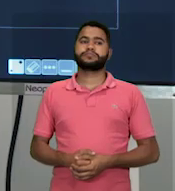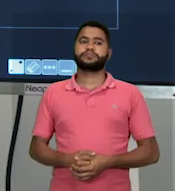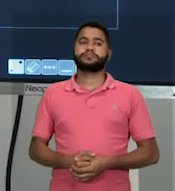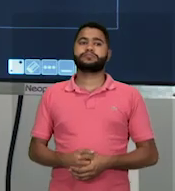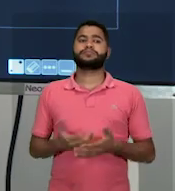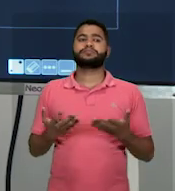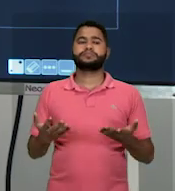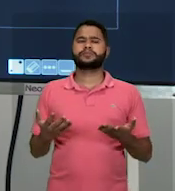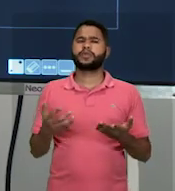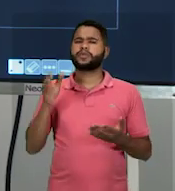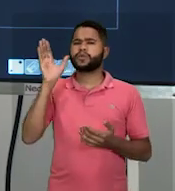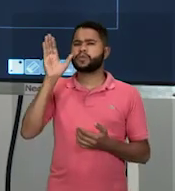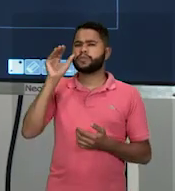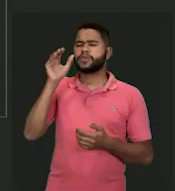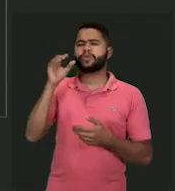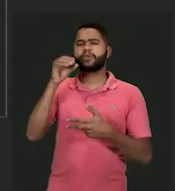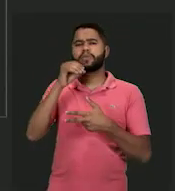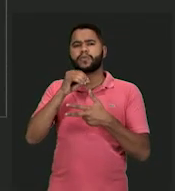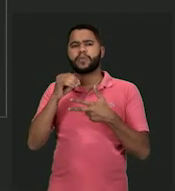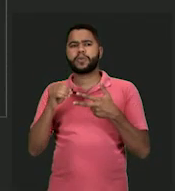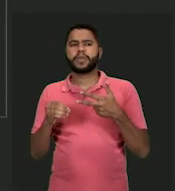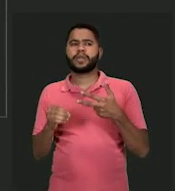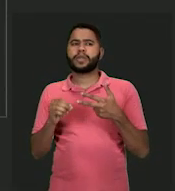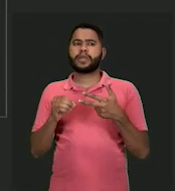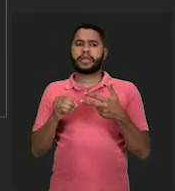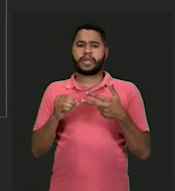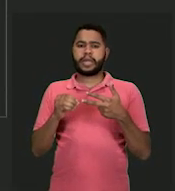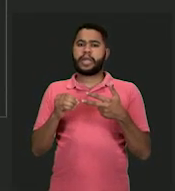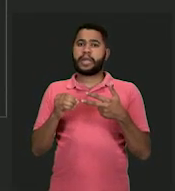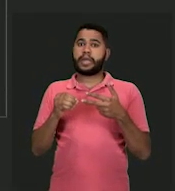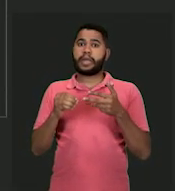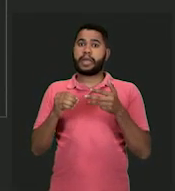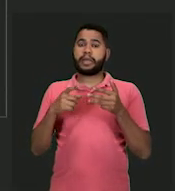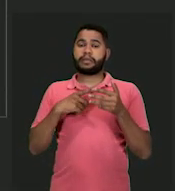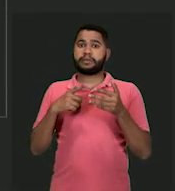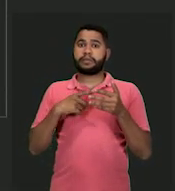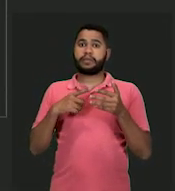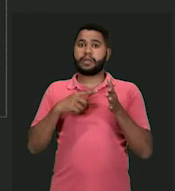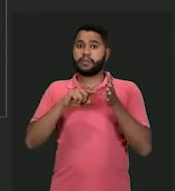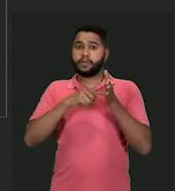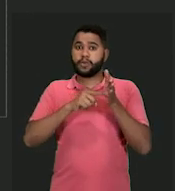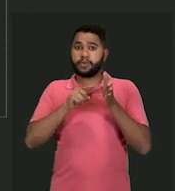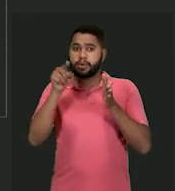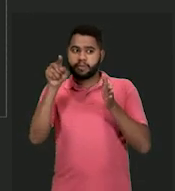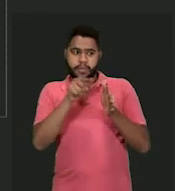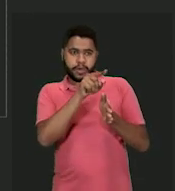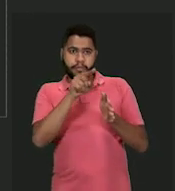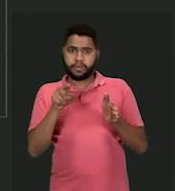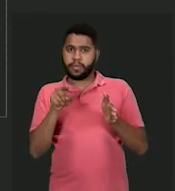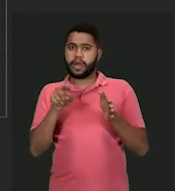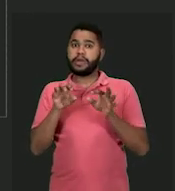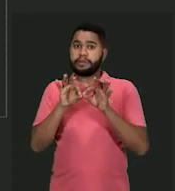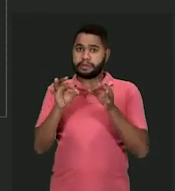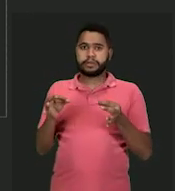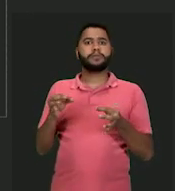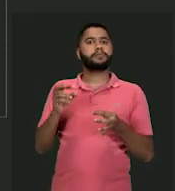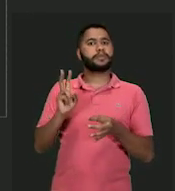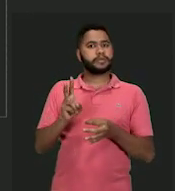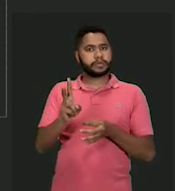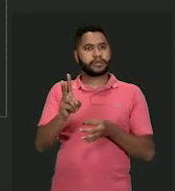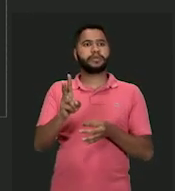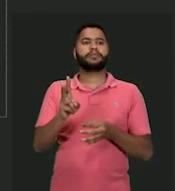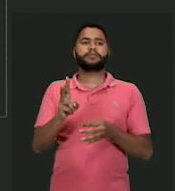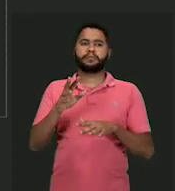Eu estou observando que no Enem o assunto regras de 3 simples é recorrente, não só na prova de matemática e suas tecnologias, mas